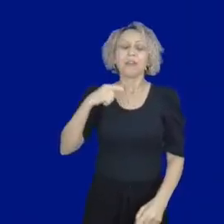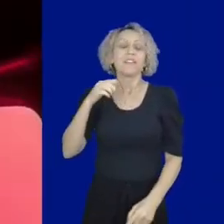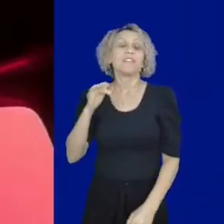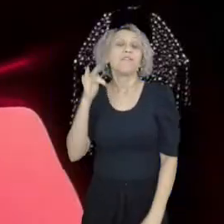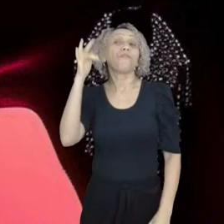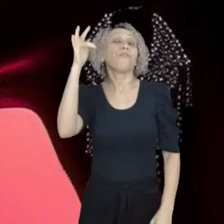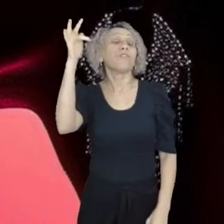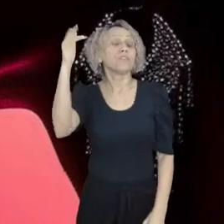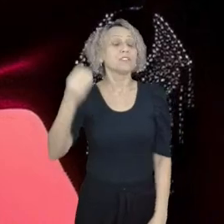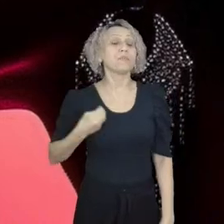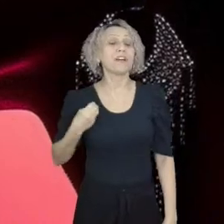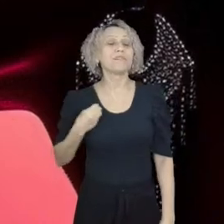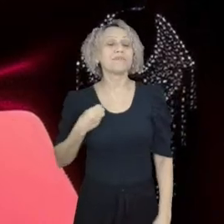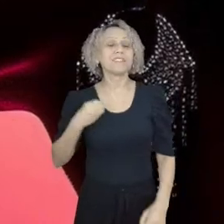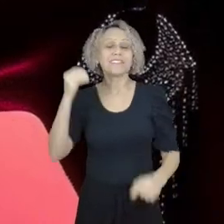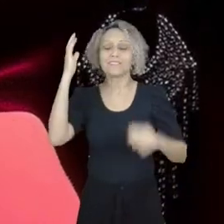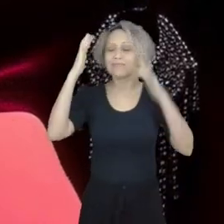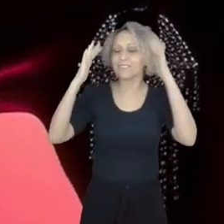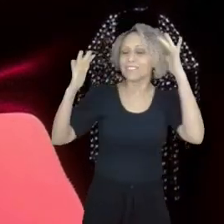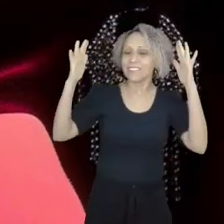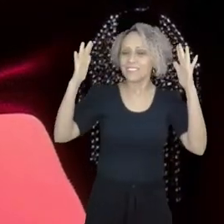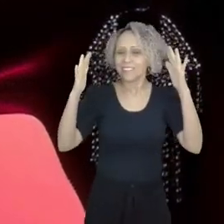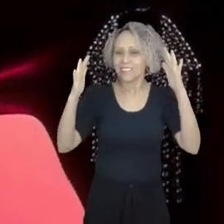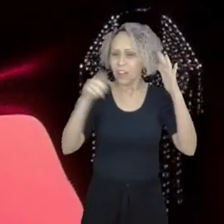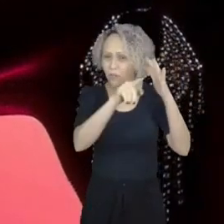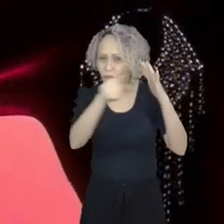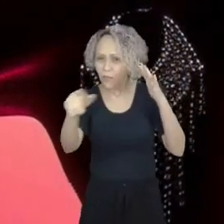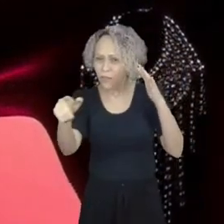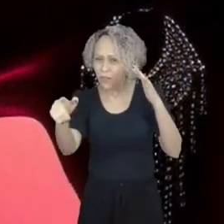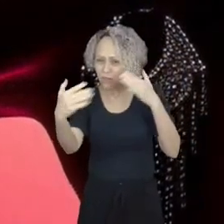Não vão mais conseguir me anular, me calar.